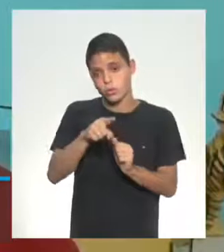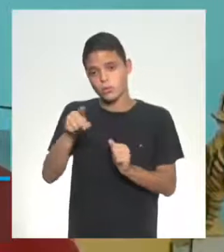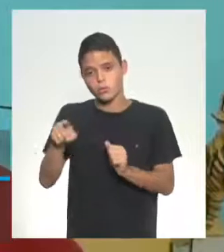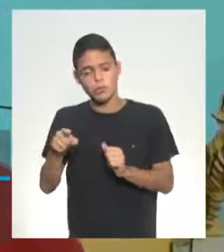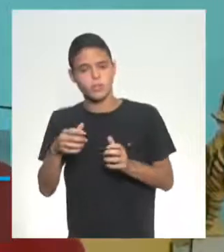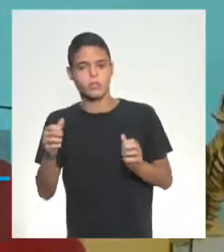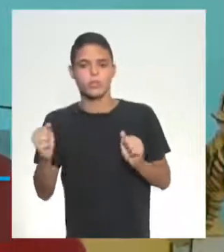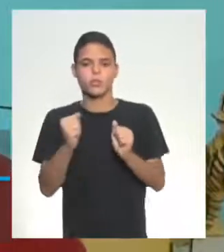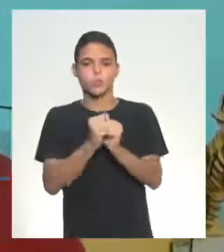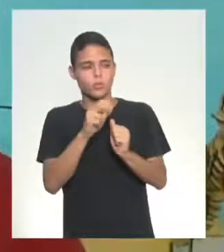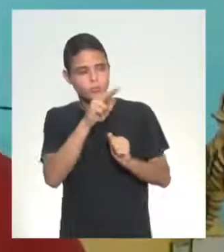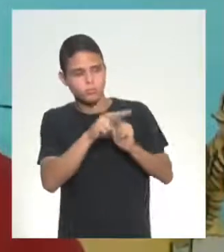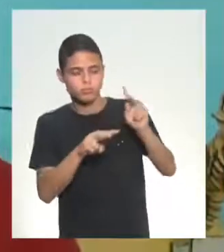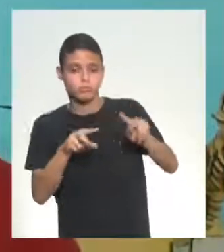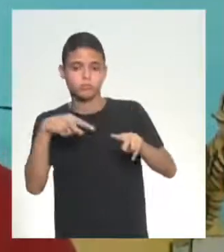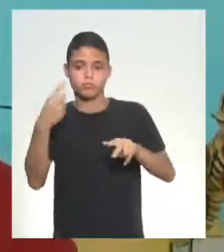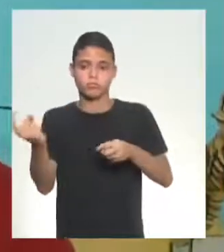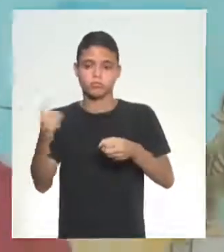gente volta a conversar.